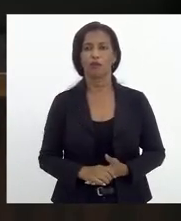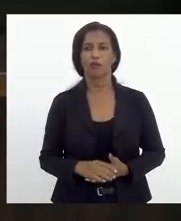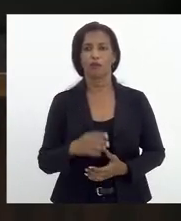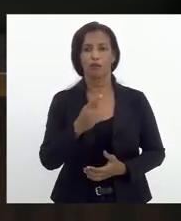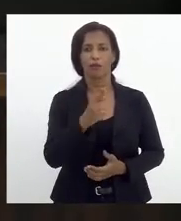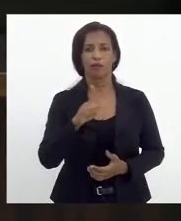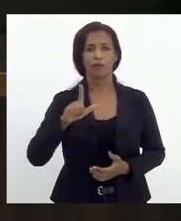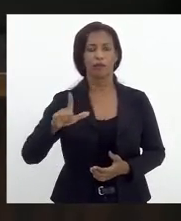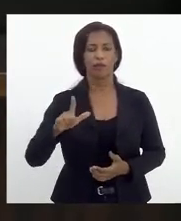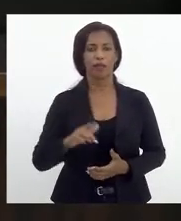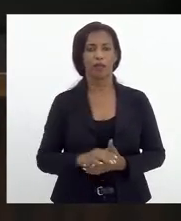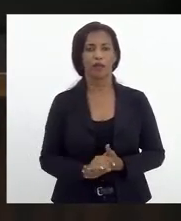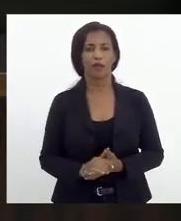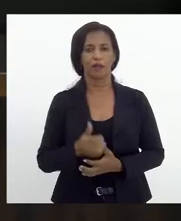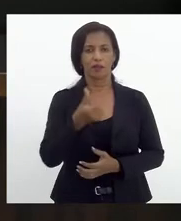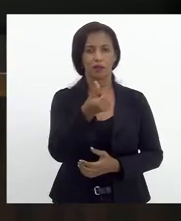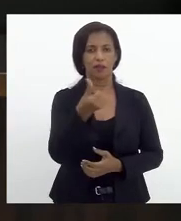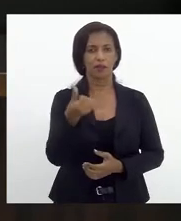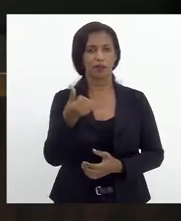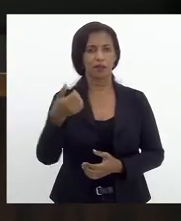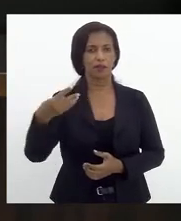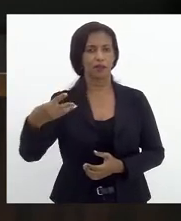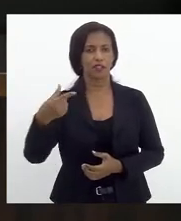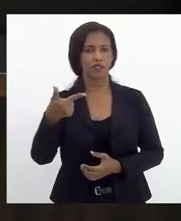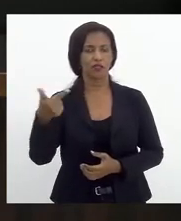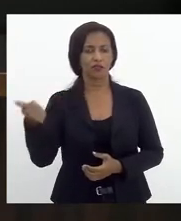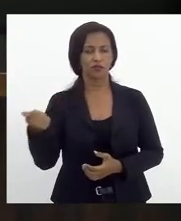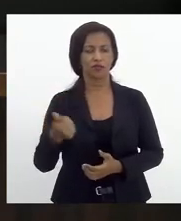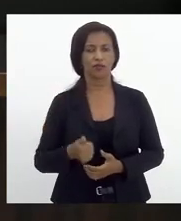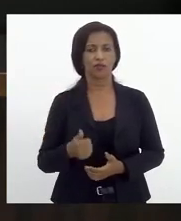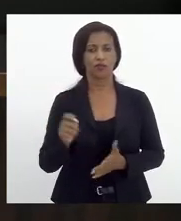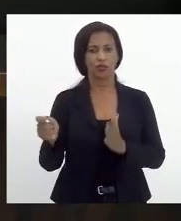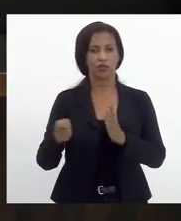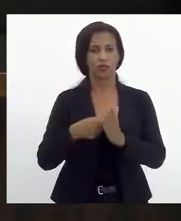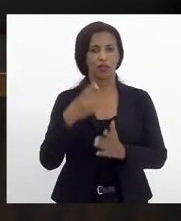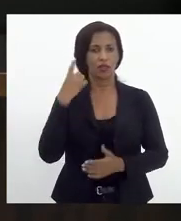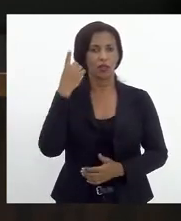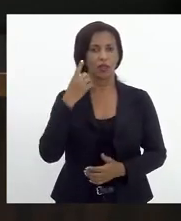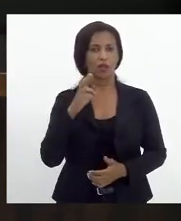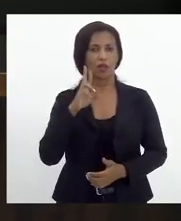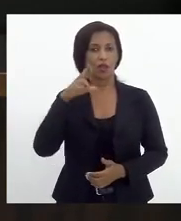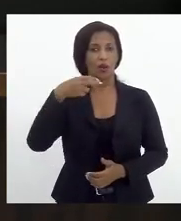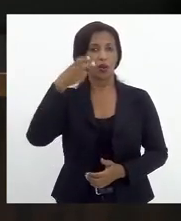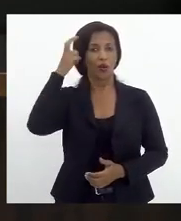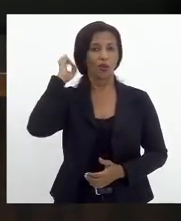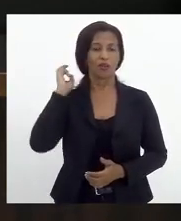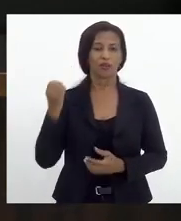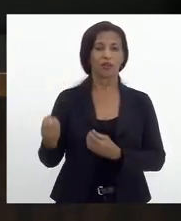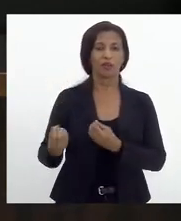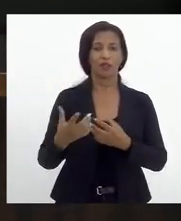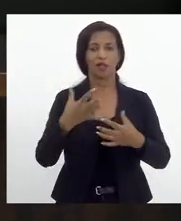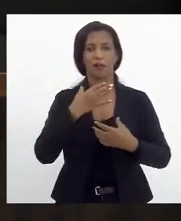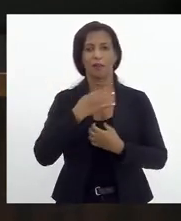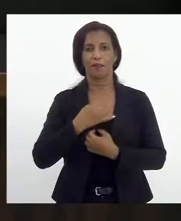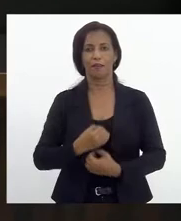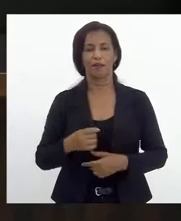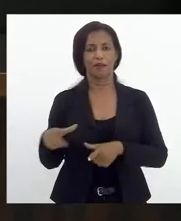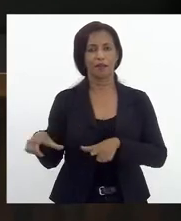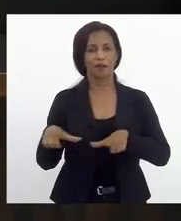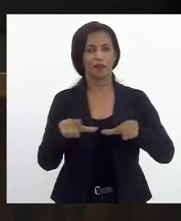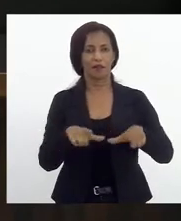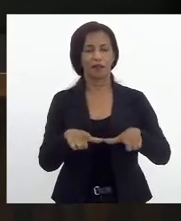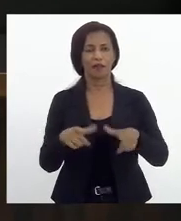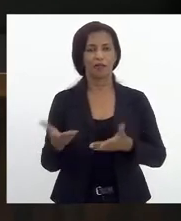de resolução número 663, de 21, de autoria da deputada Rosane Félix, concede medalha Tiradentes